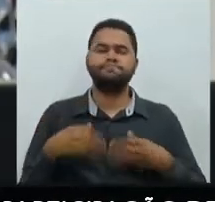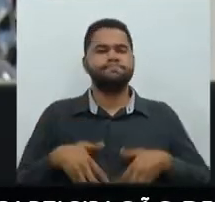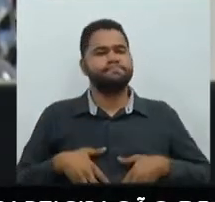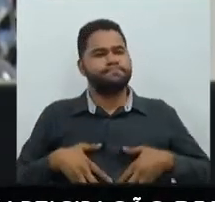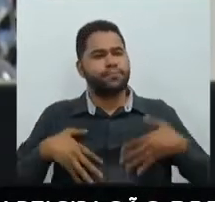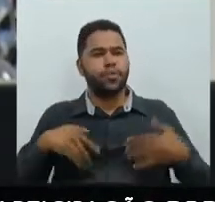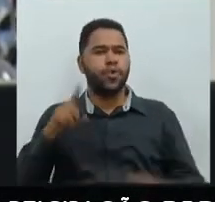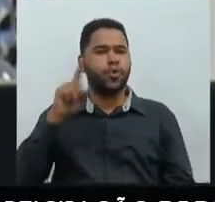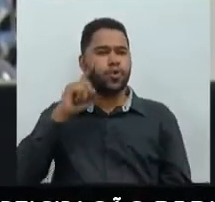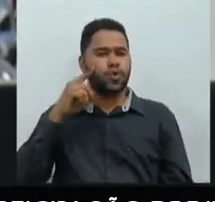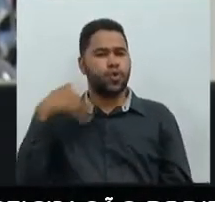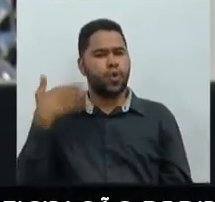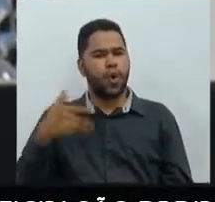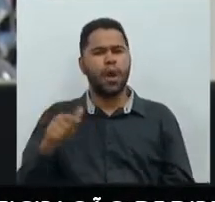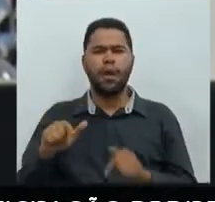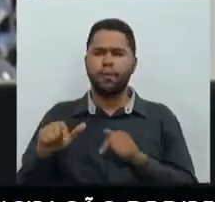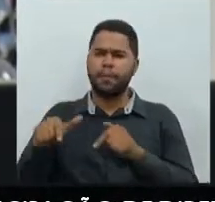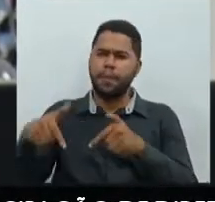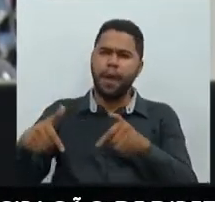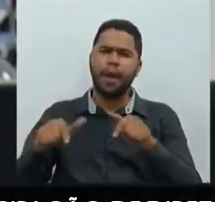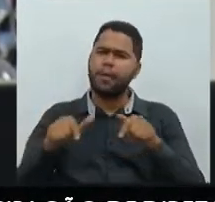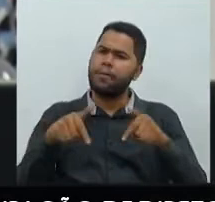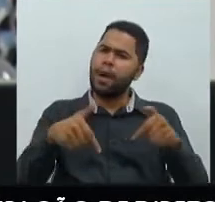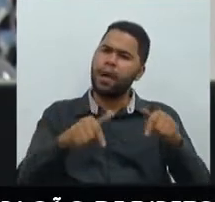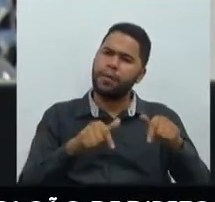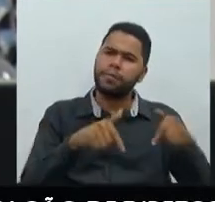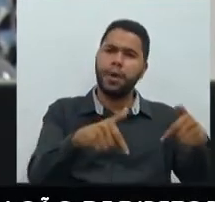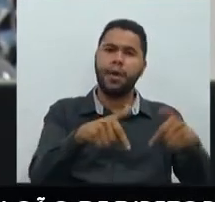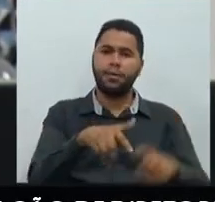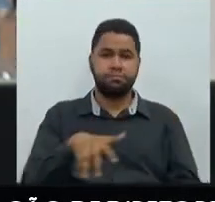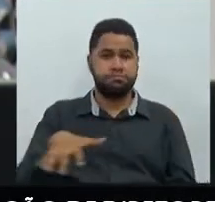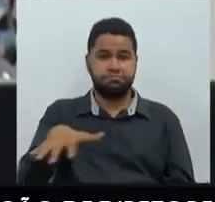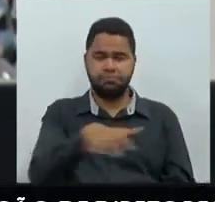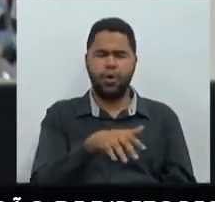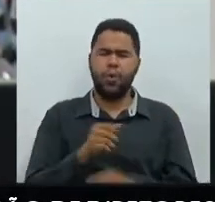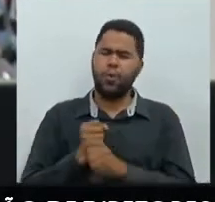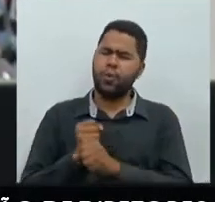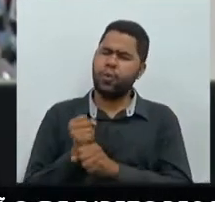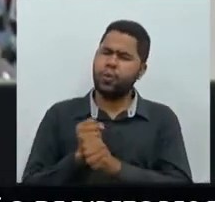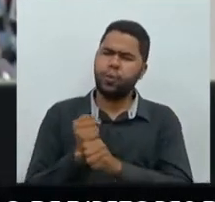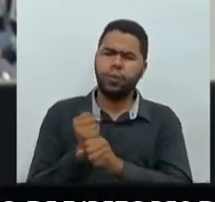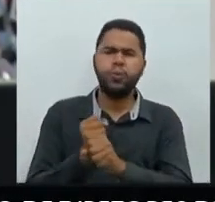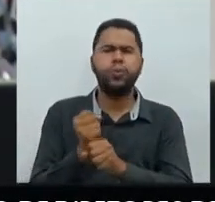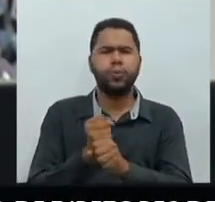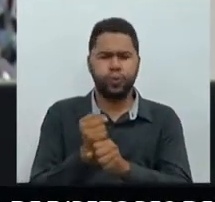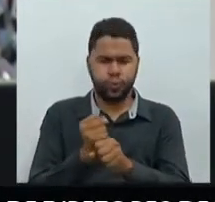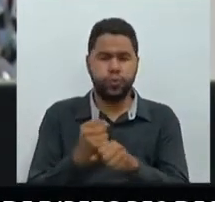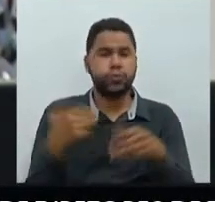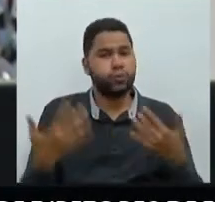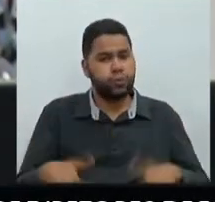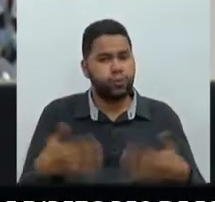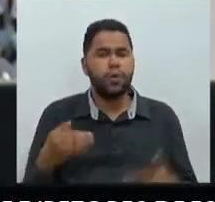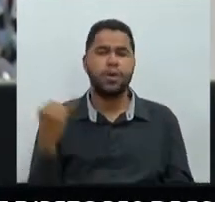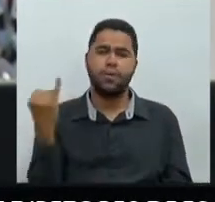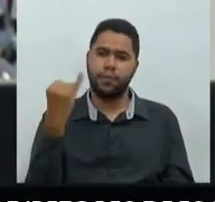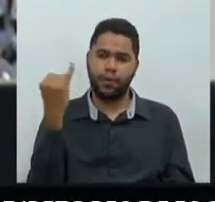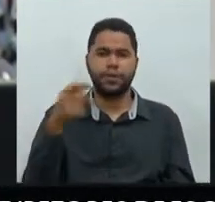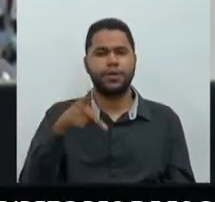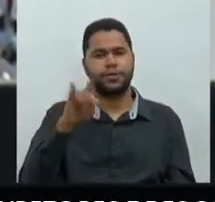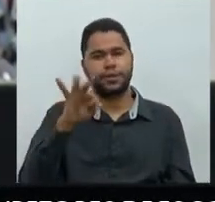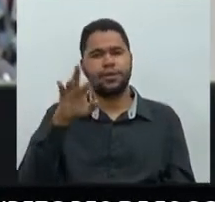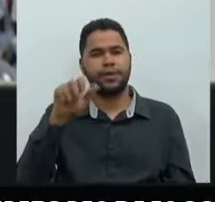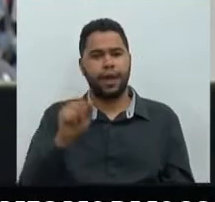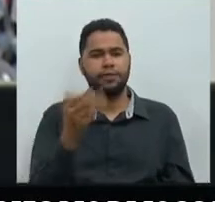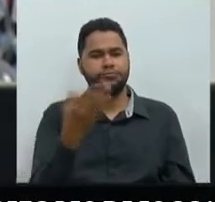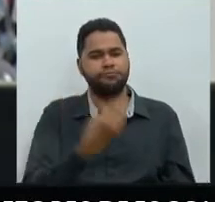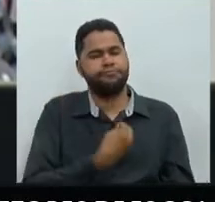dias, tem uma luta em vários segmentos, né, e realmente há anos e anos está nessa bandeira tão importante, né, Kátia, que faz parte da